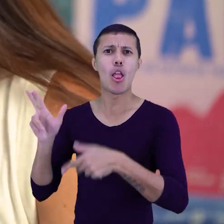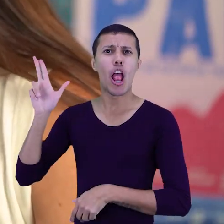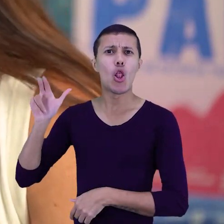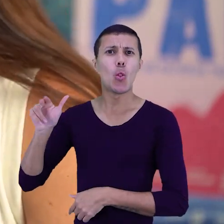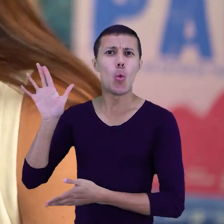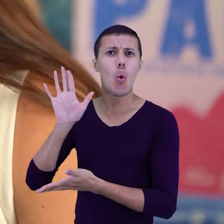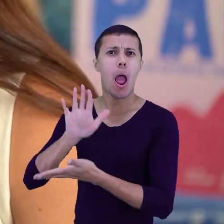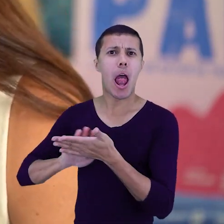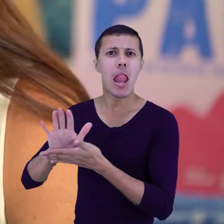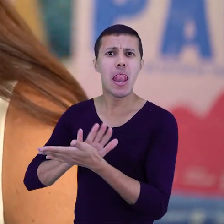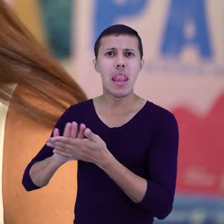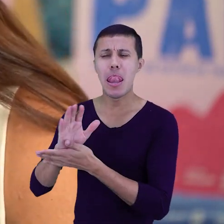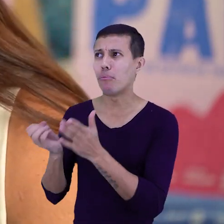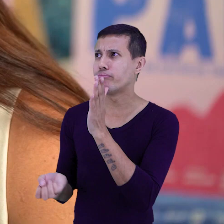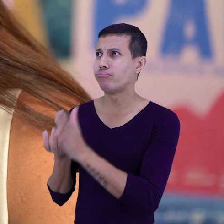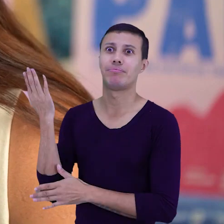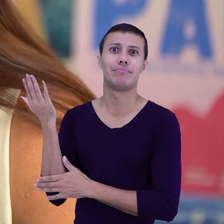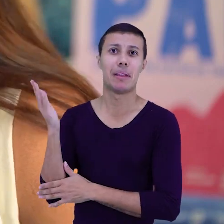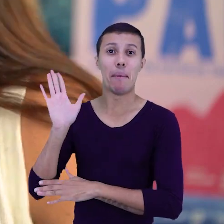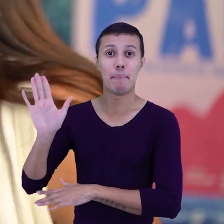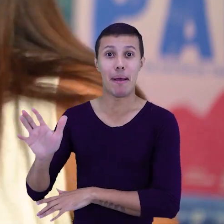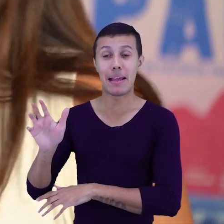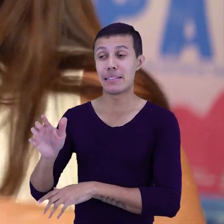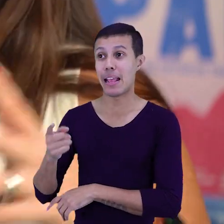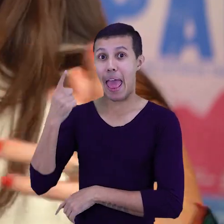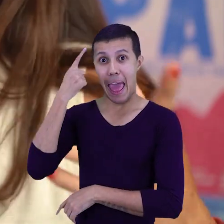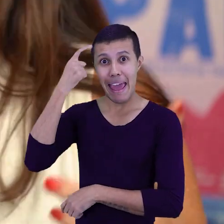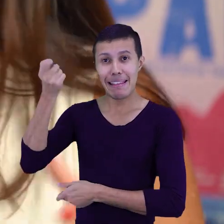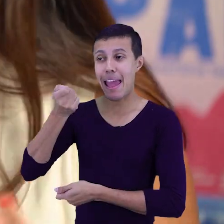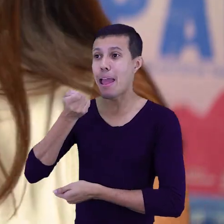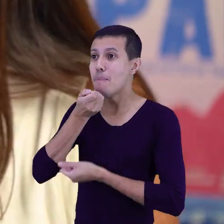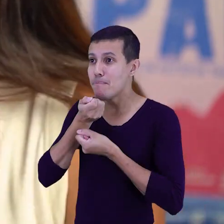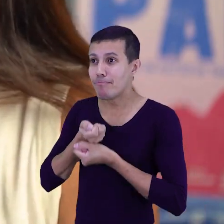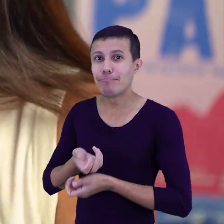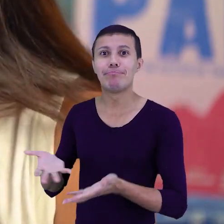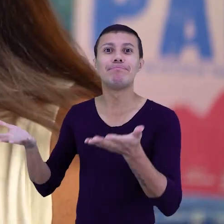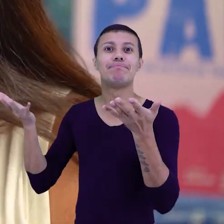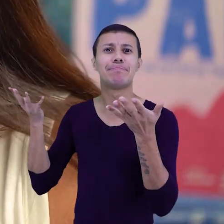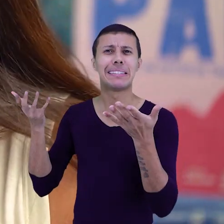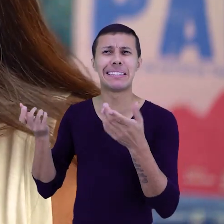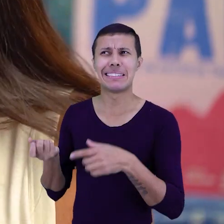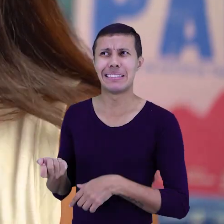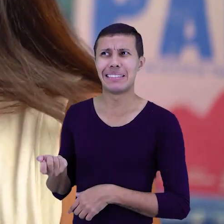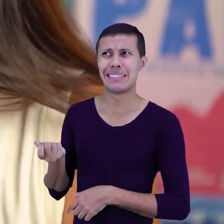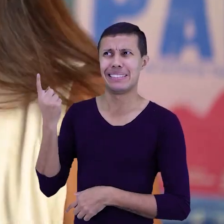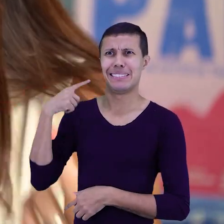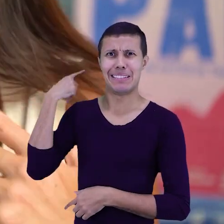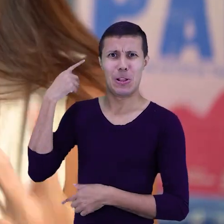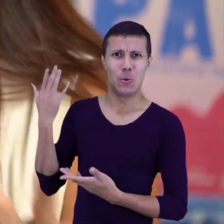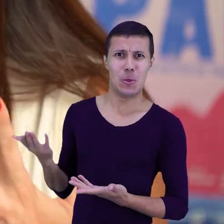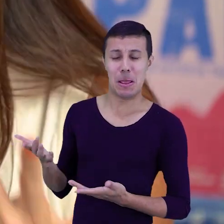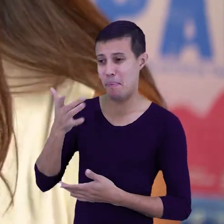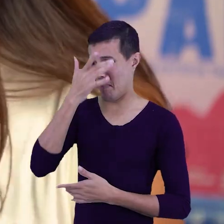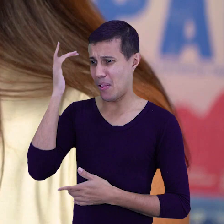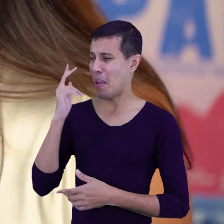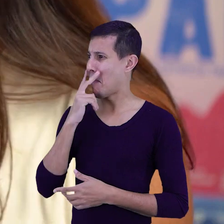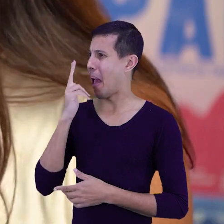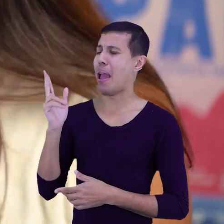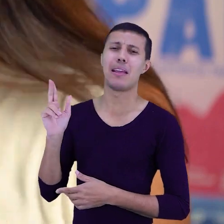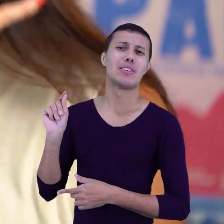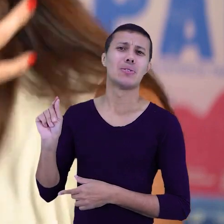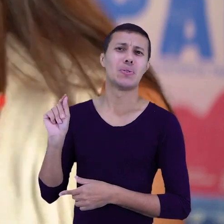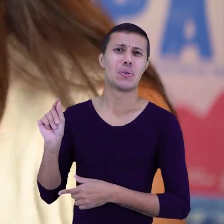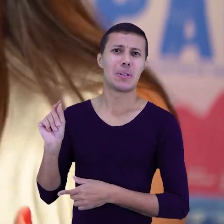que nunca foi criado antes, né? Então, você poder compartilhar uma ideia que pode ser muito maluca e entender como é que isso cola nas